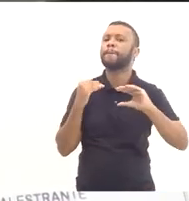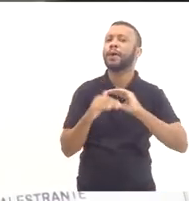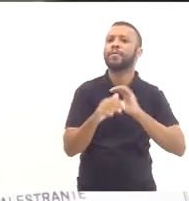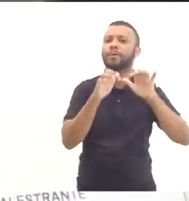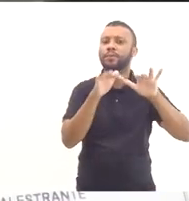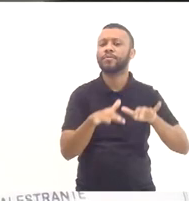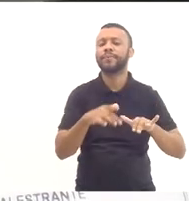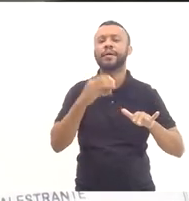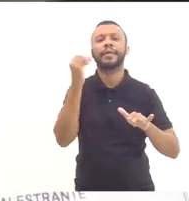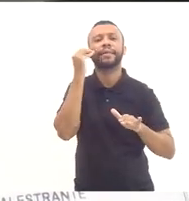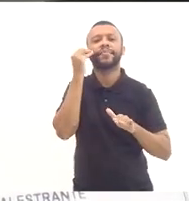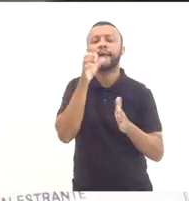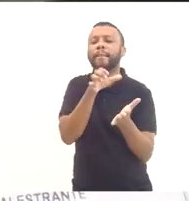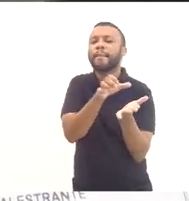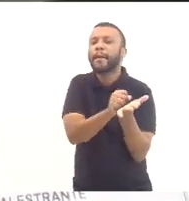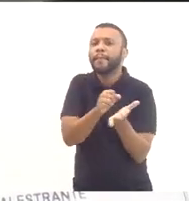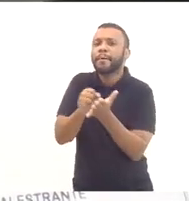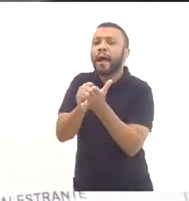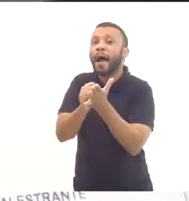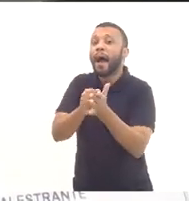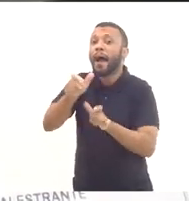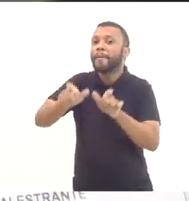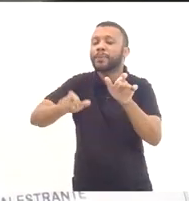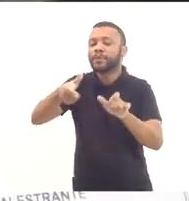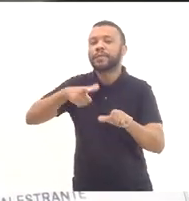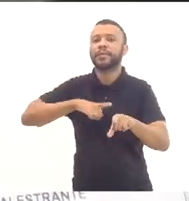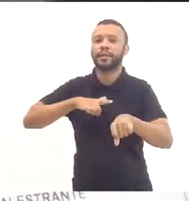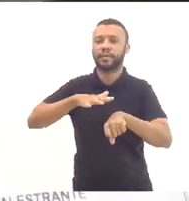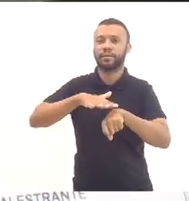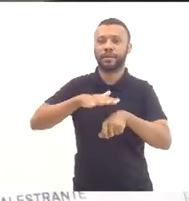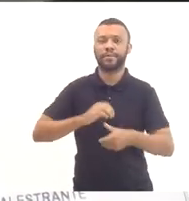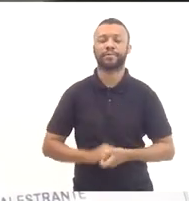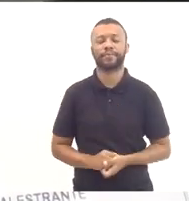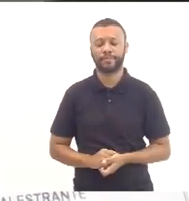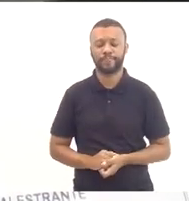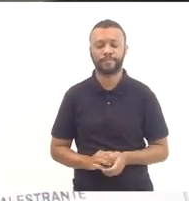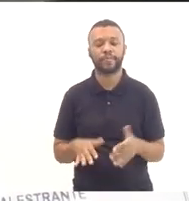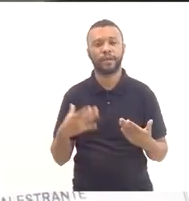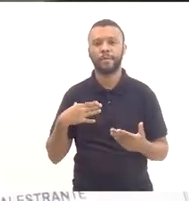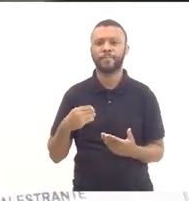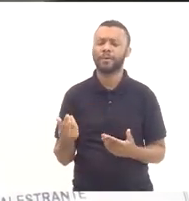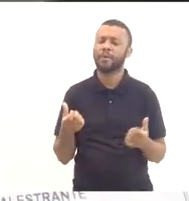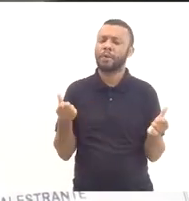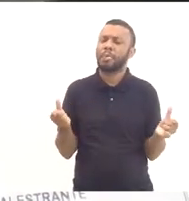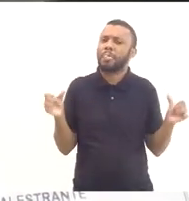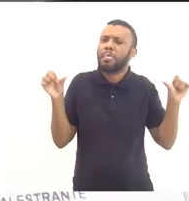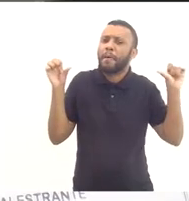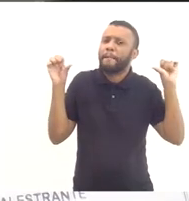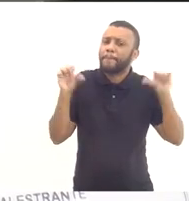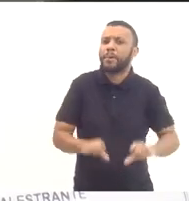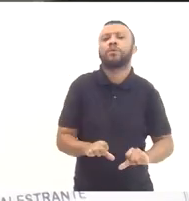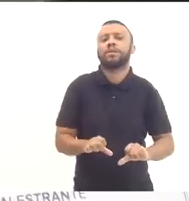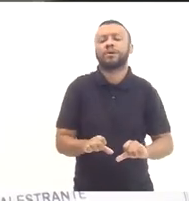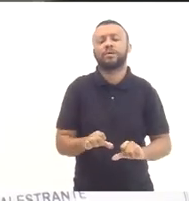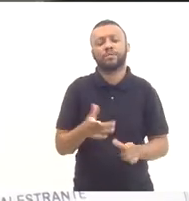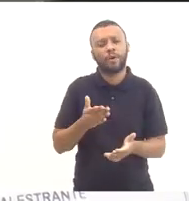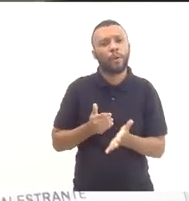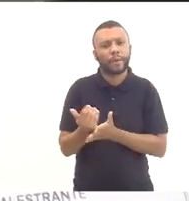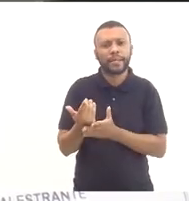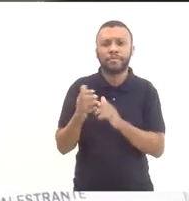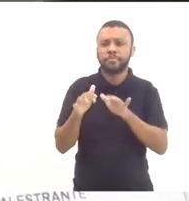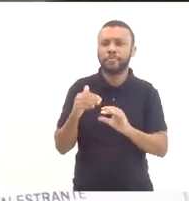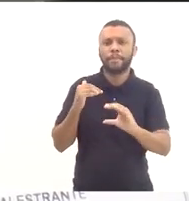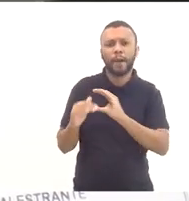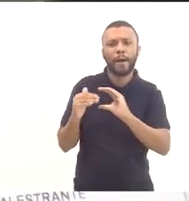deve ser para mapear as pessoas que têm essa doença eu e meu filho piorar Peraí vou começar a mandar e-mail